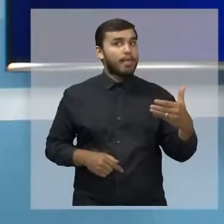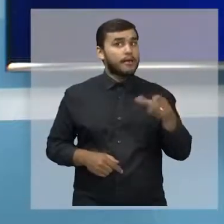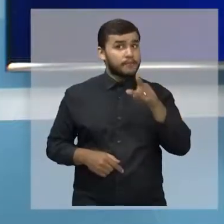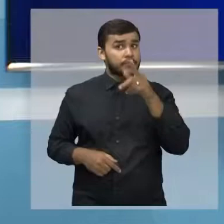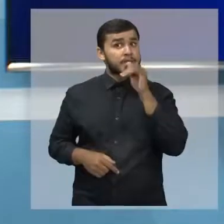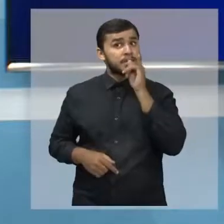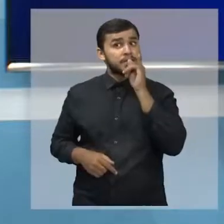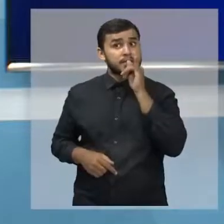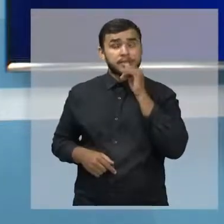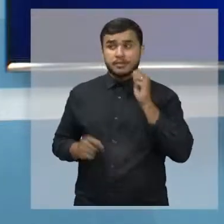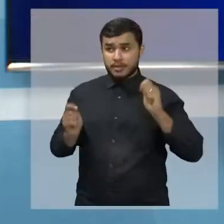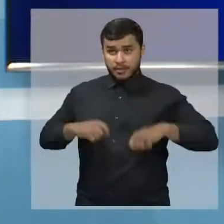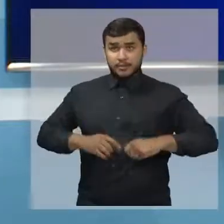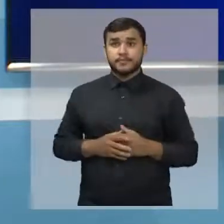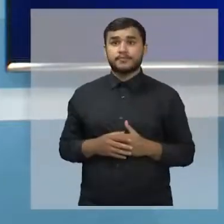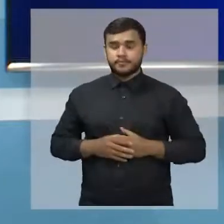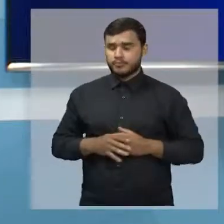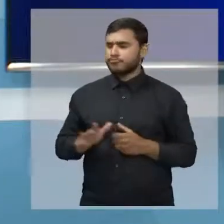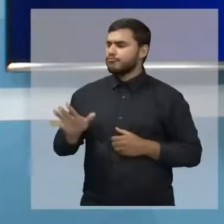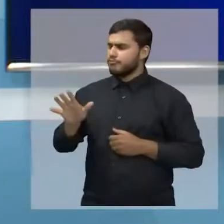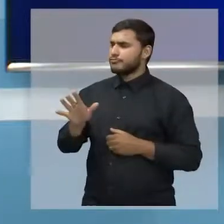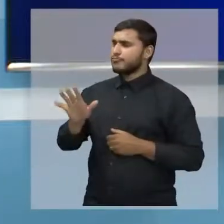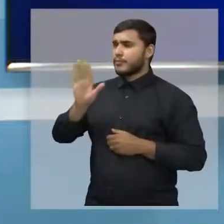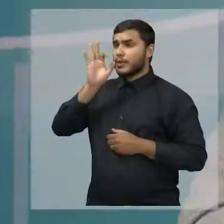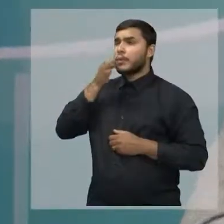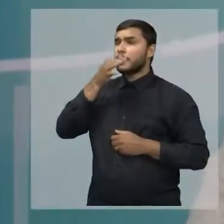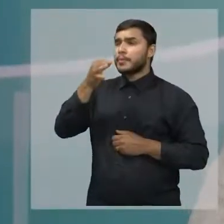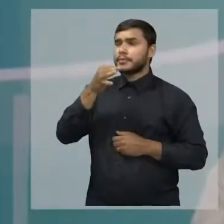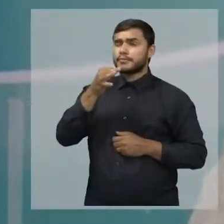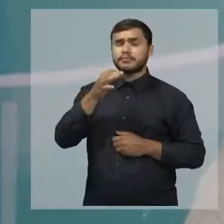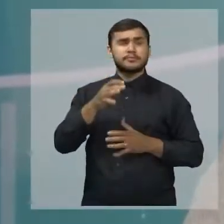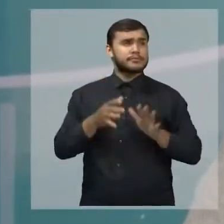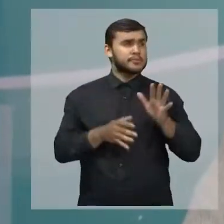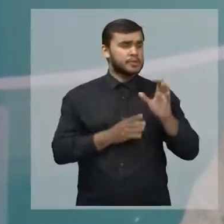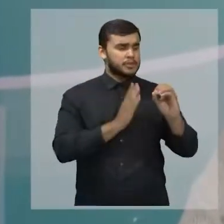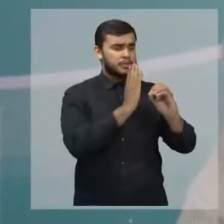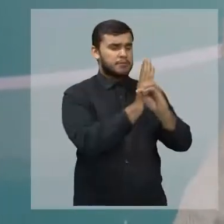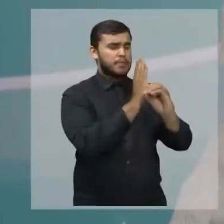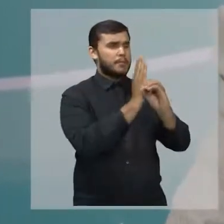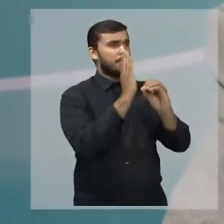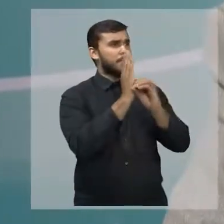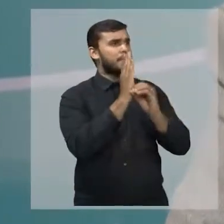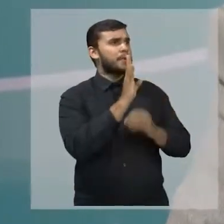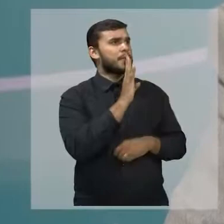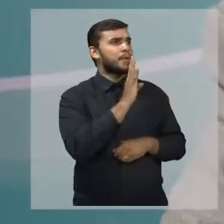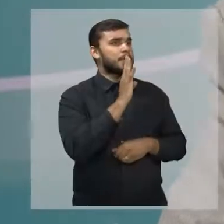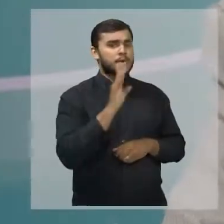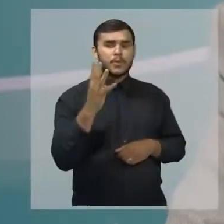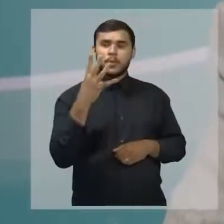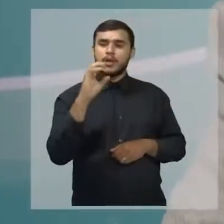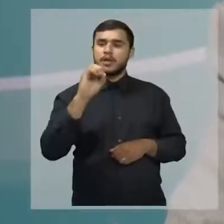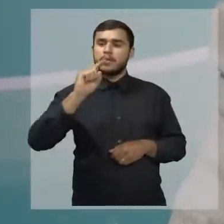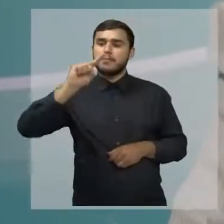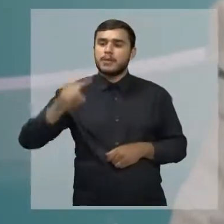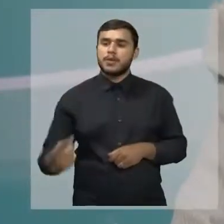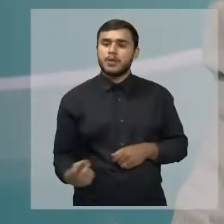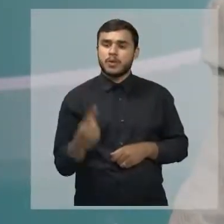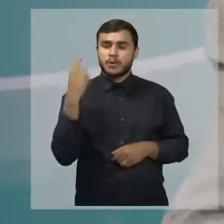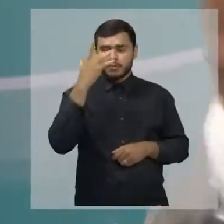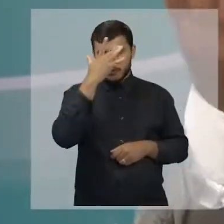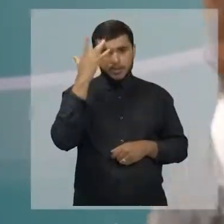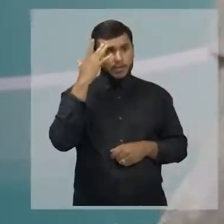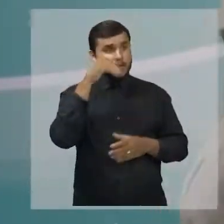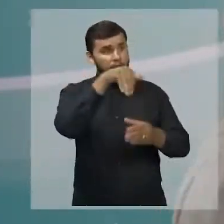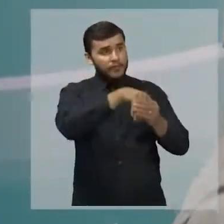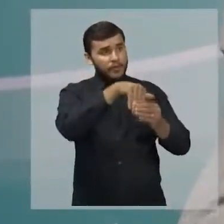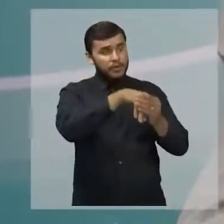esse Big Brother da Globo, de vez em quando eu vejo notícia, 40 milhões, 50 milhões de pessoas votaram para saber qual o idiota que sai da casa.